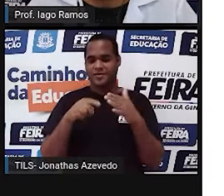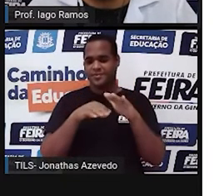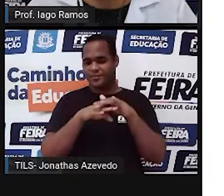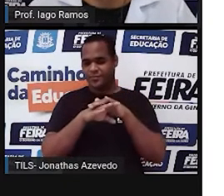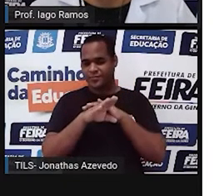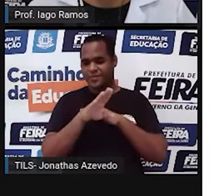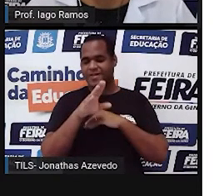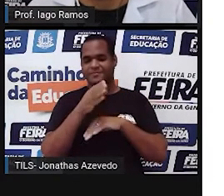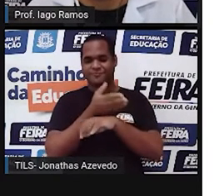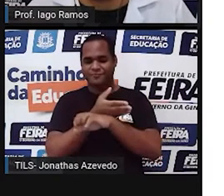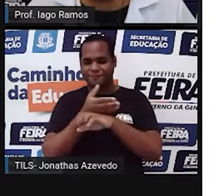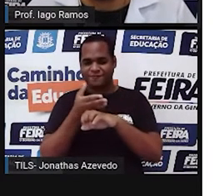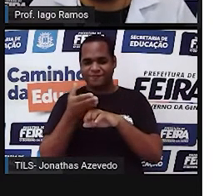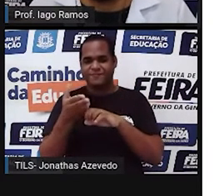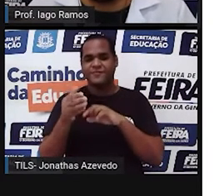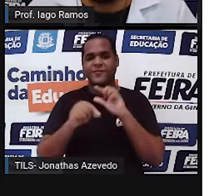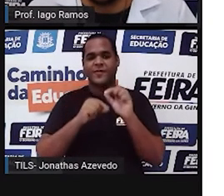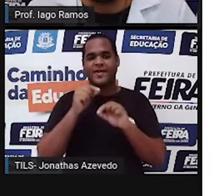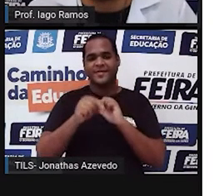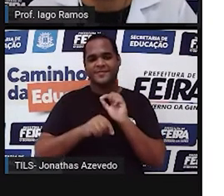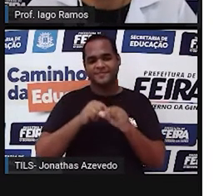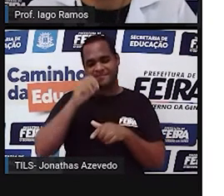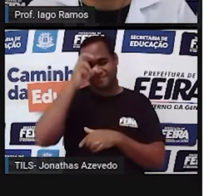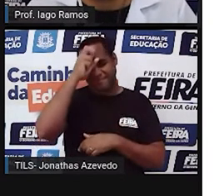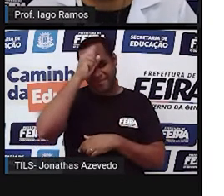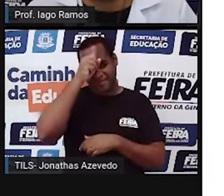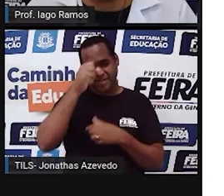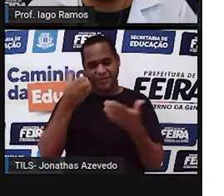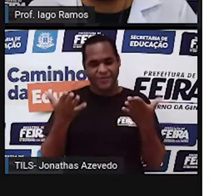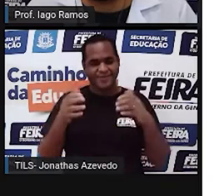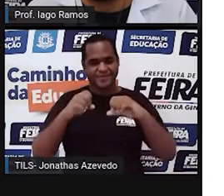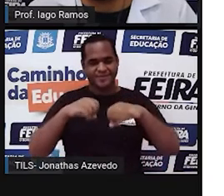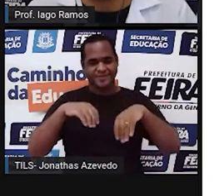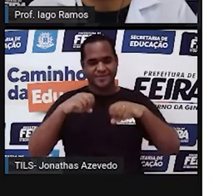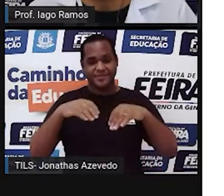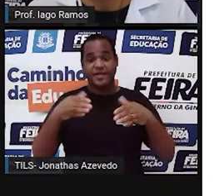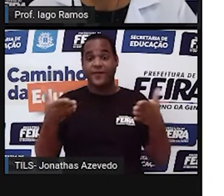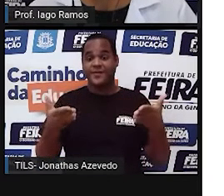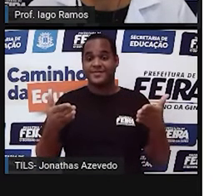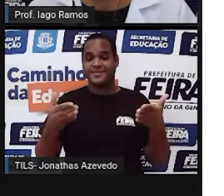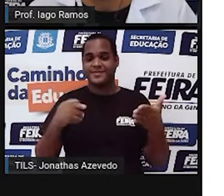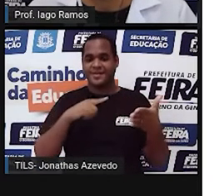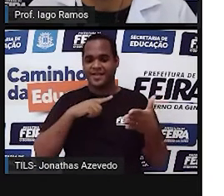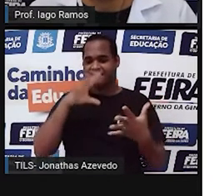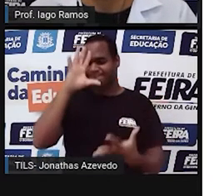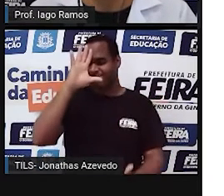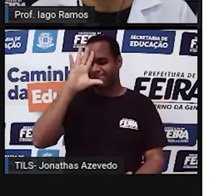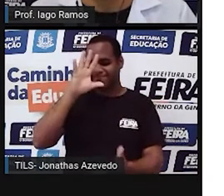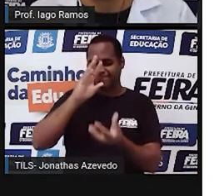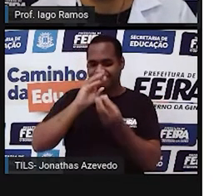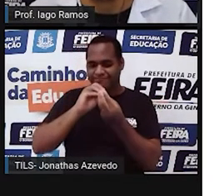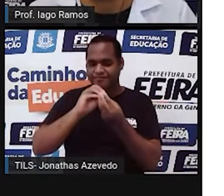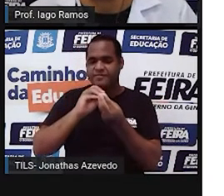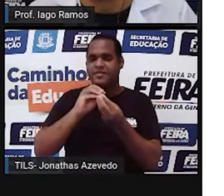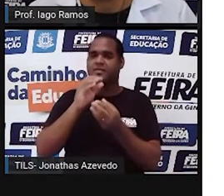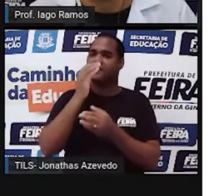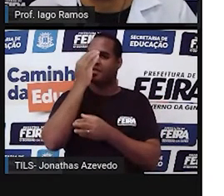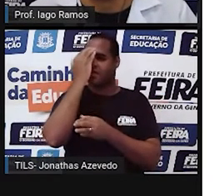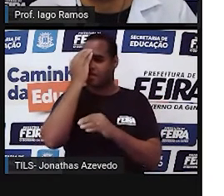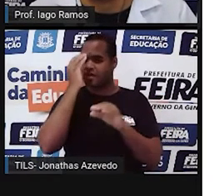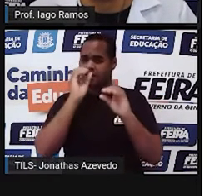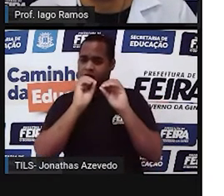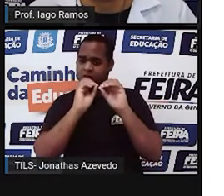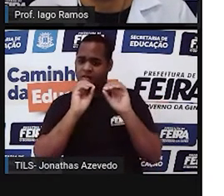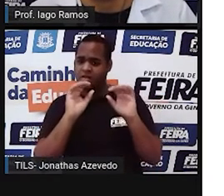costume, o que é que a gente vai aprender nessa aula? Nessa aula, a gente vai compreender, entender